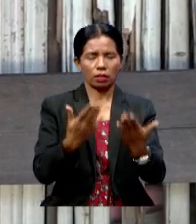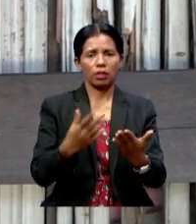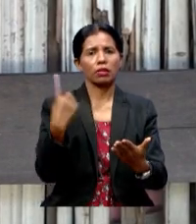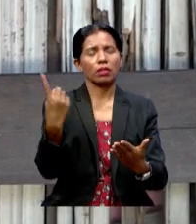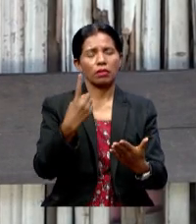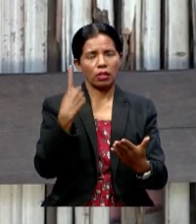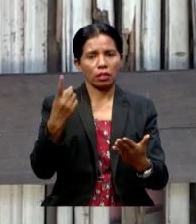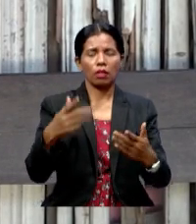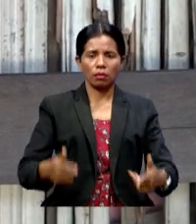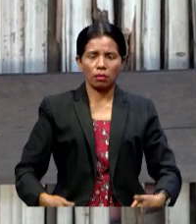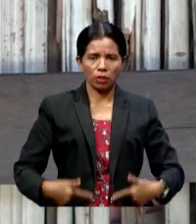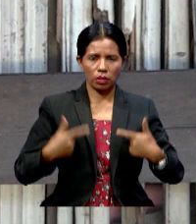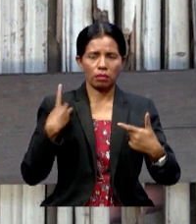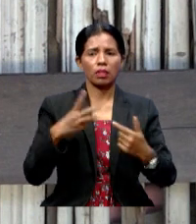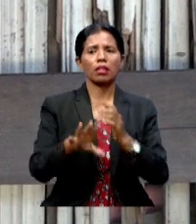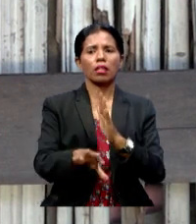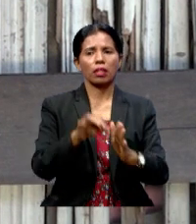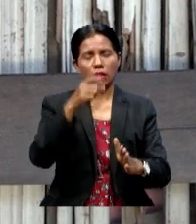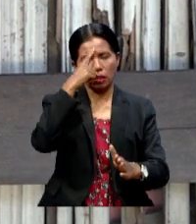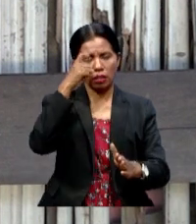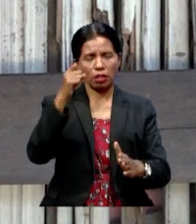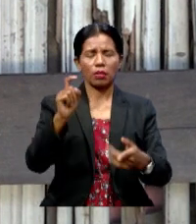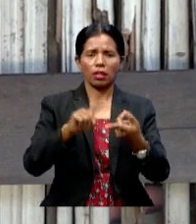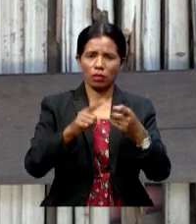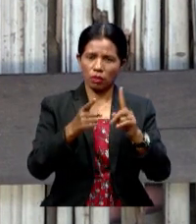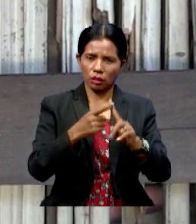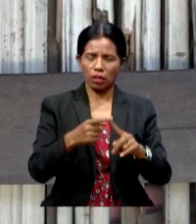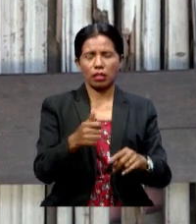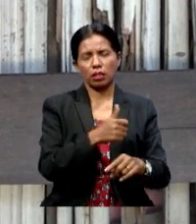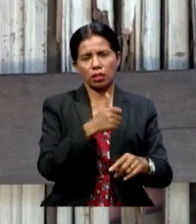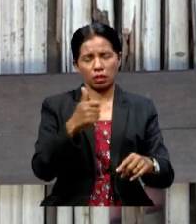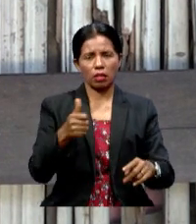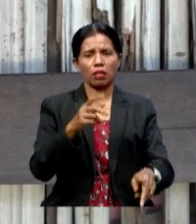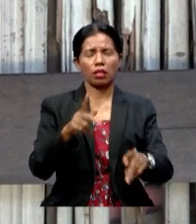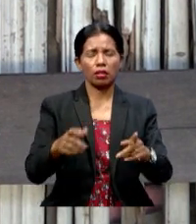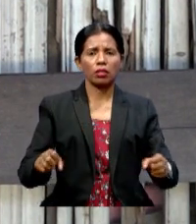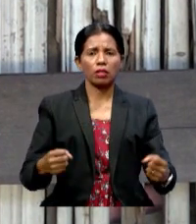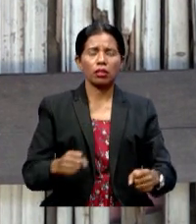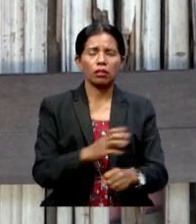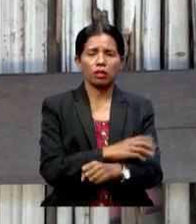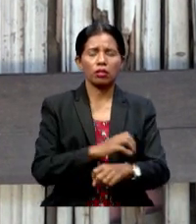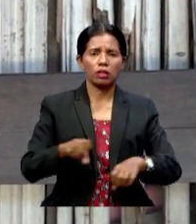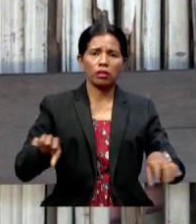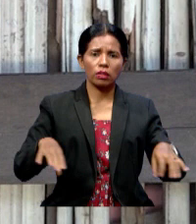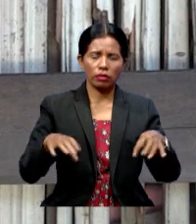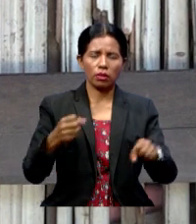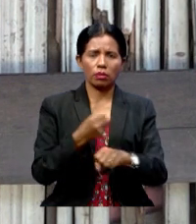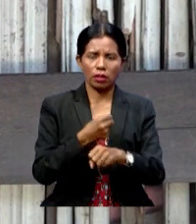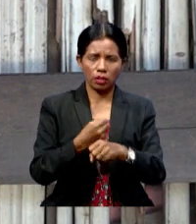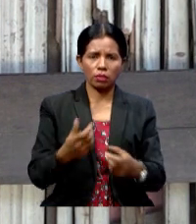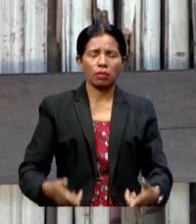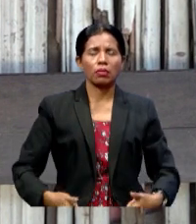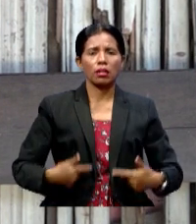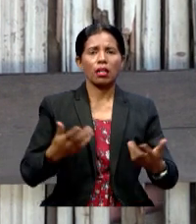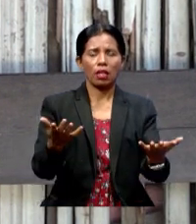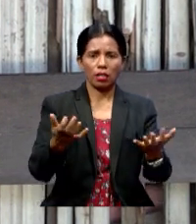nebe ita reta. Tamba ia malo palun nebe esforço hela ba Morris ne. No hakarak mo senti